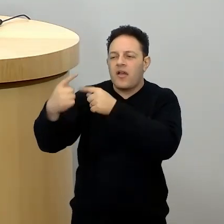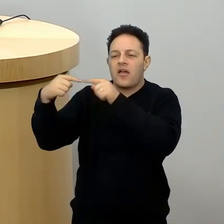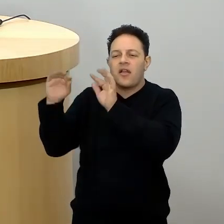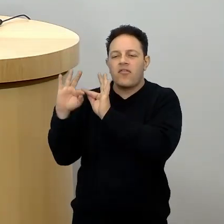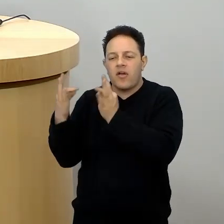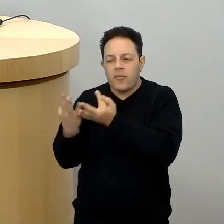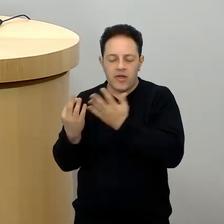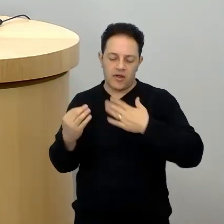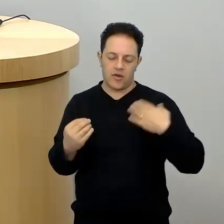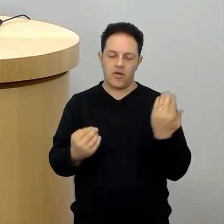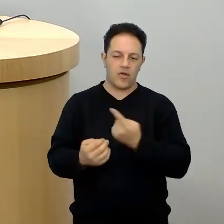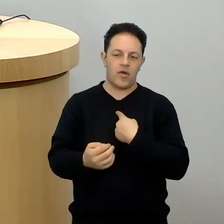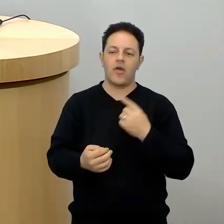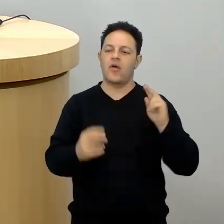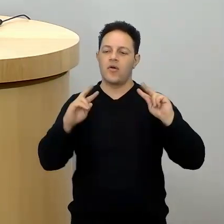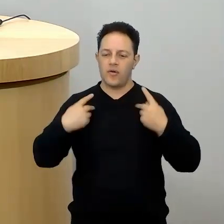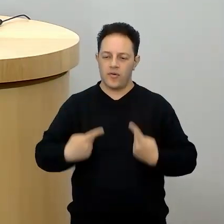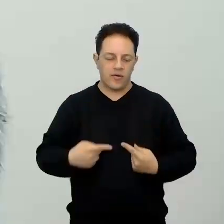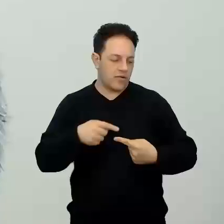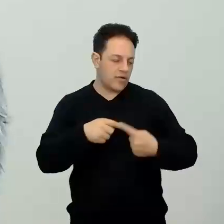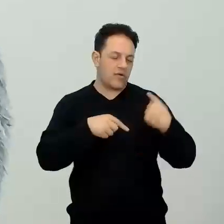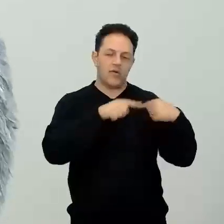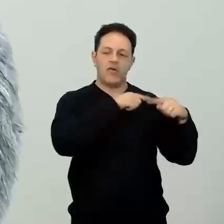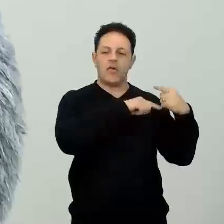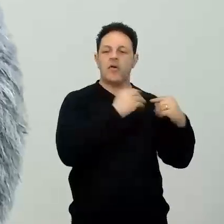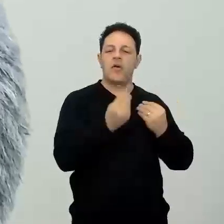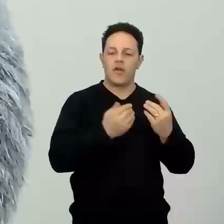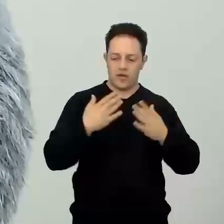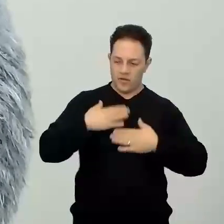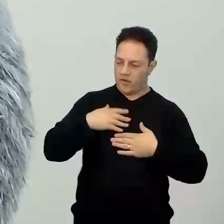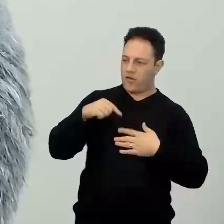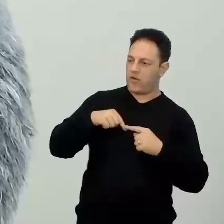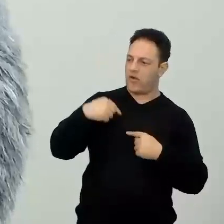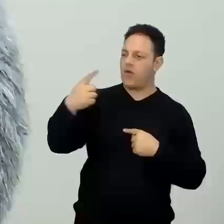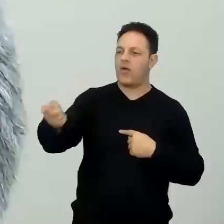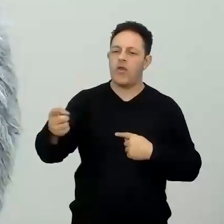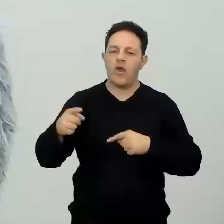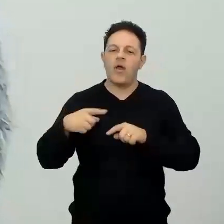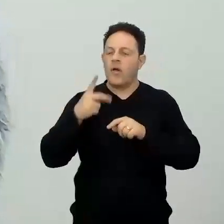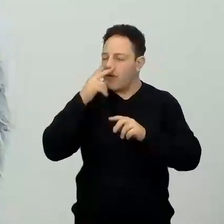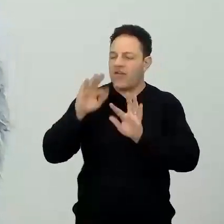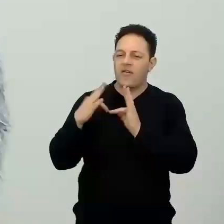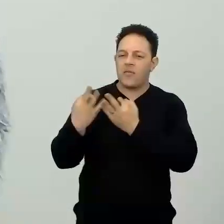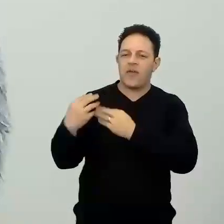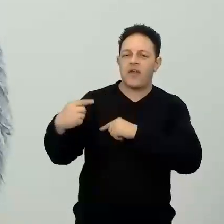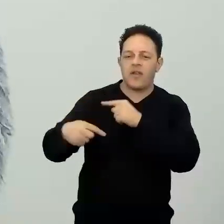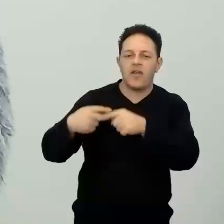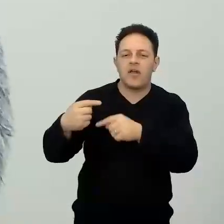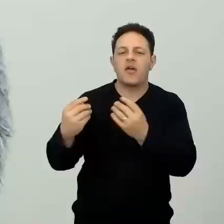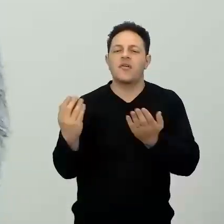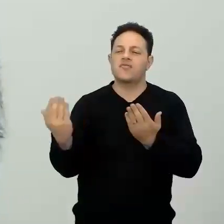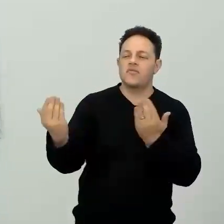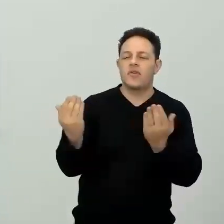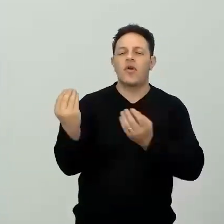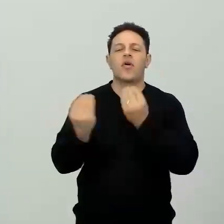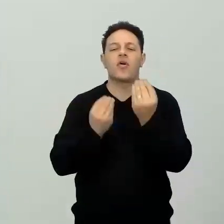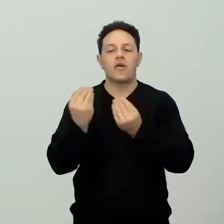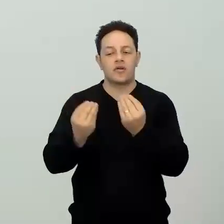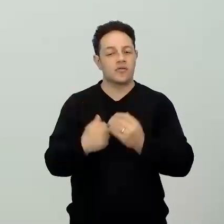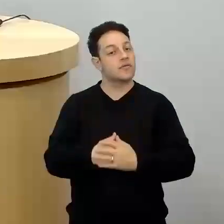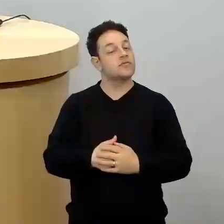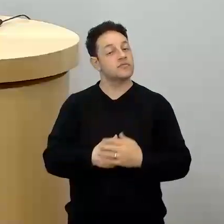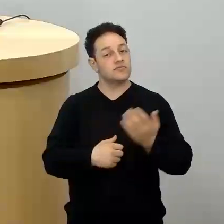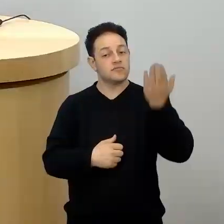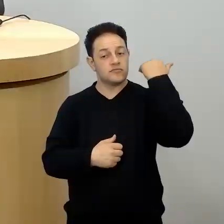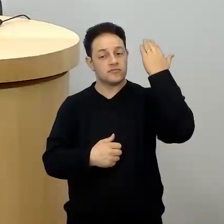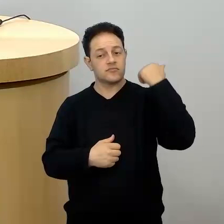gente, né? Por exemplo, de um ninho para o outro, né? Qual que é o grau. Olha que bacana. Eu participei de um congresso do